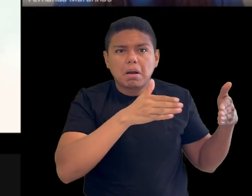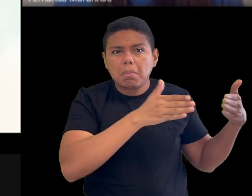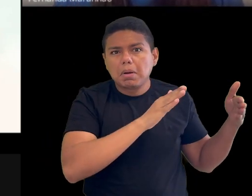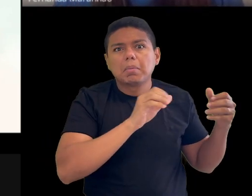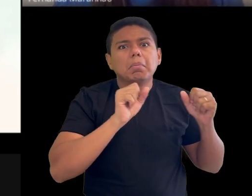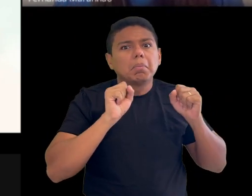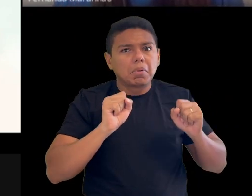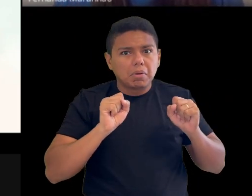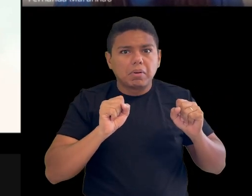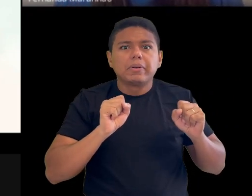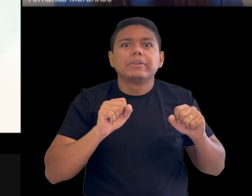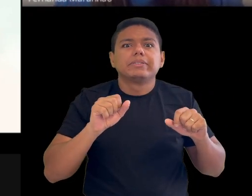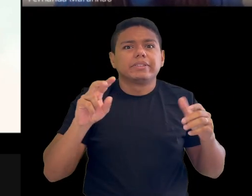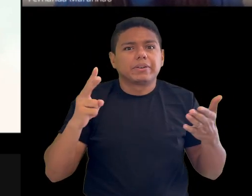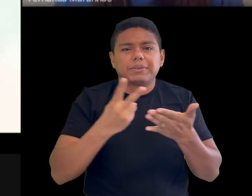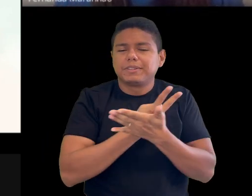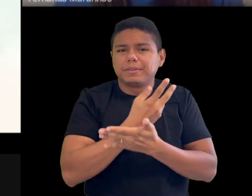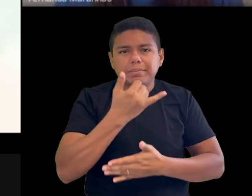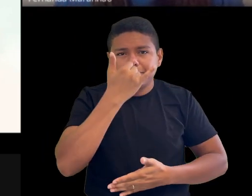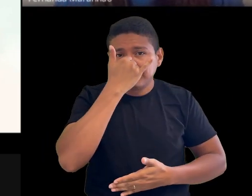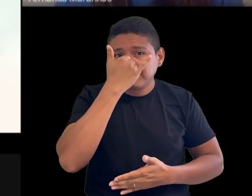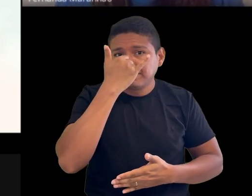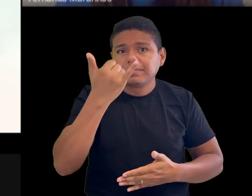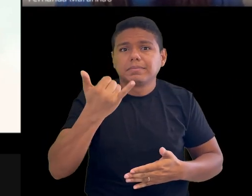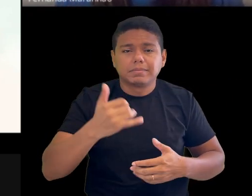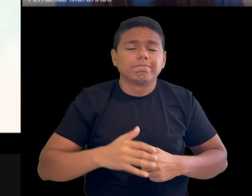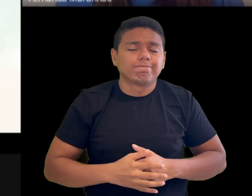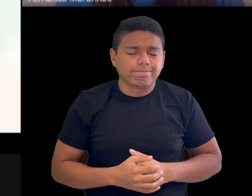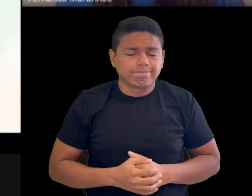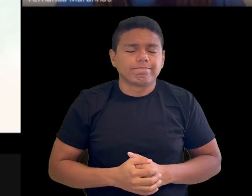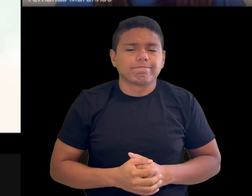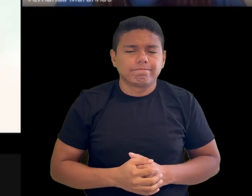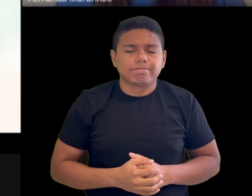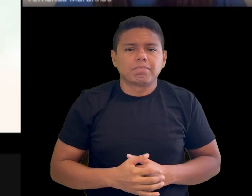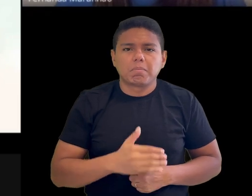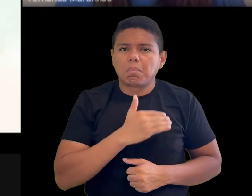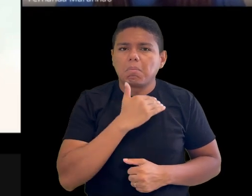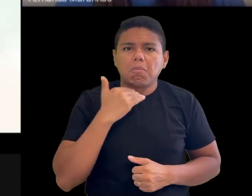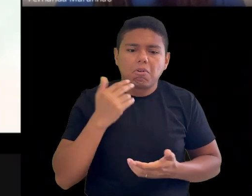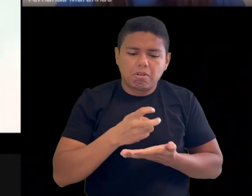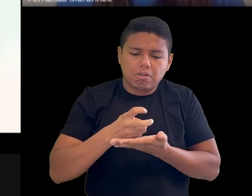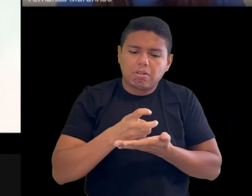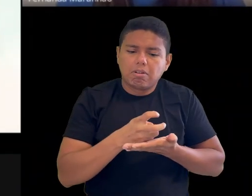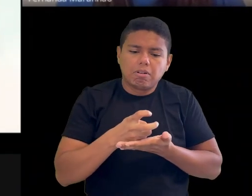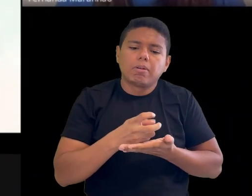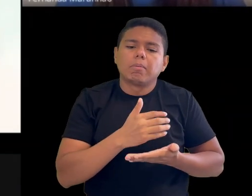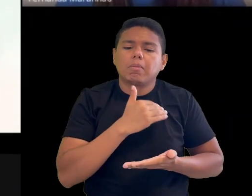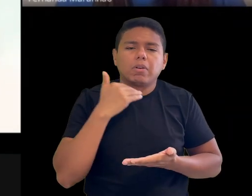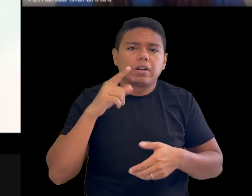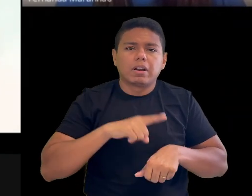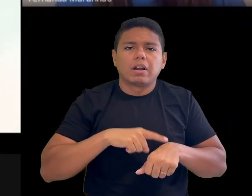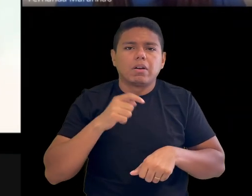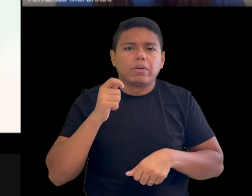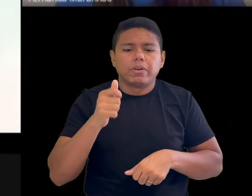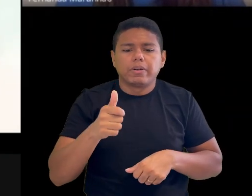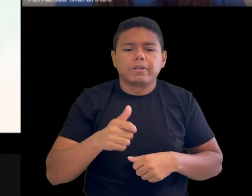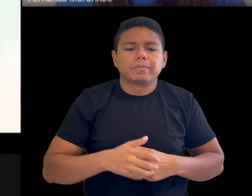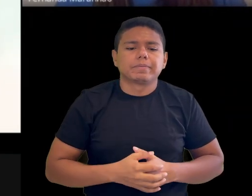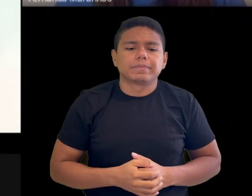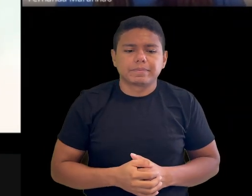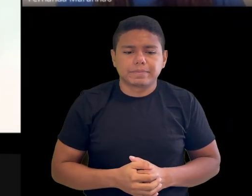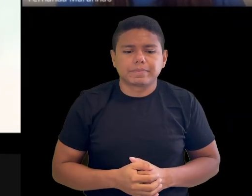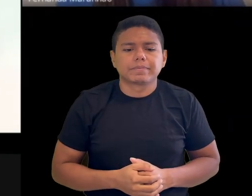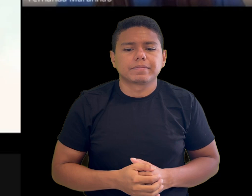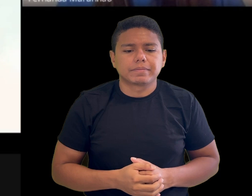e exsanguinar o feto, levando ao seu óbito intrauterino imediato. é uma das causas também de estar